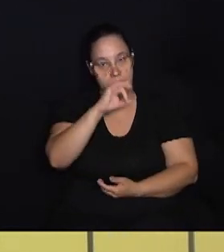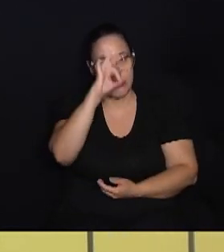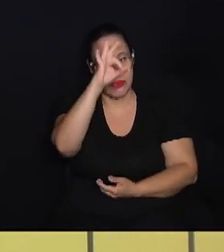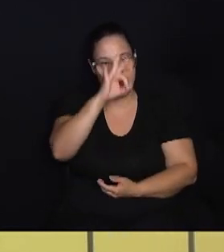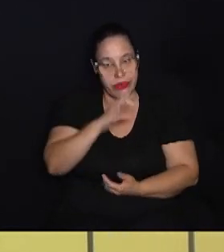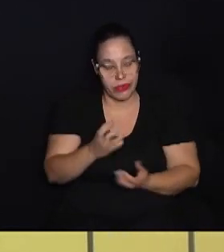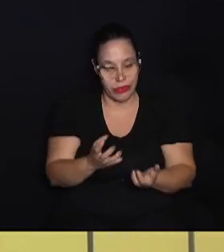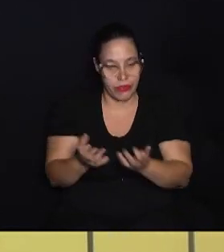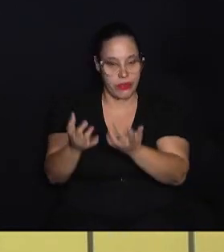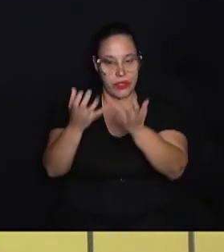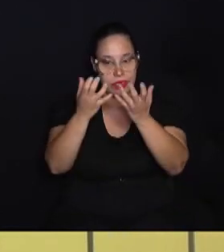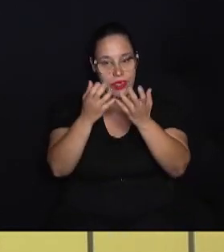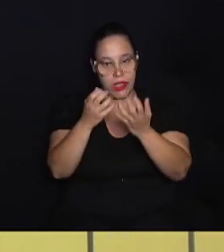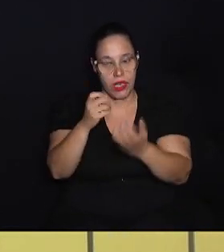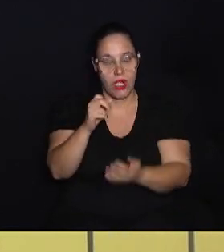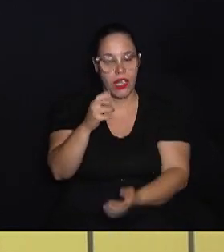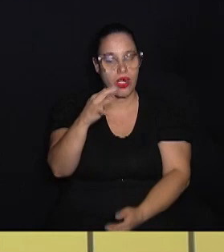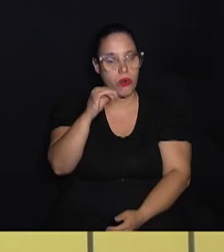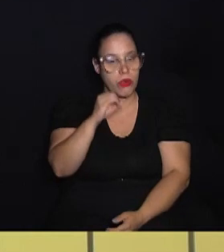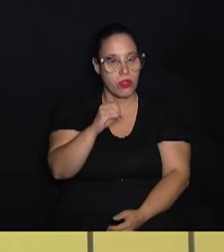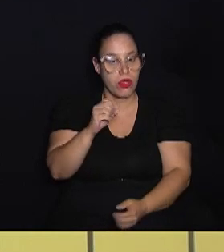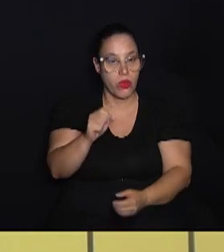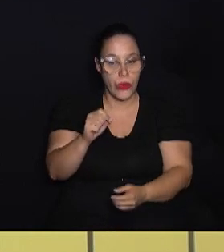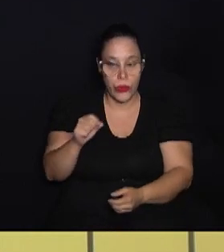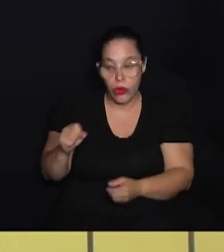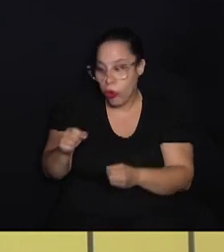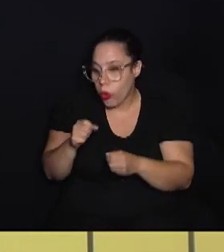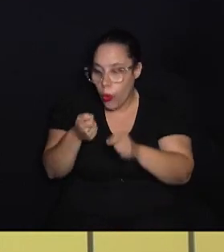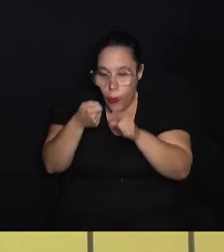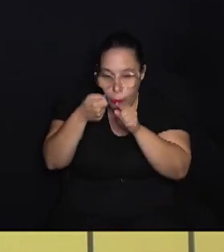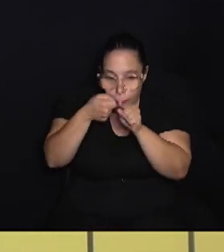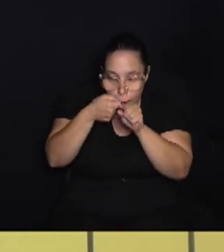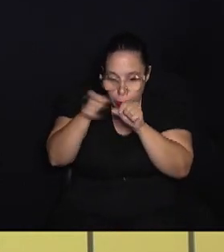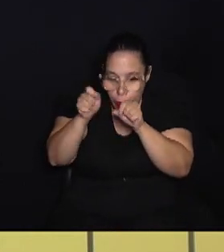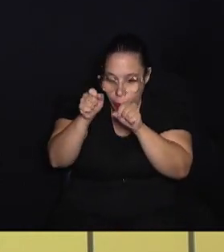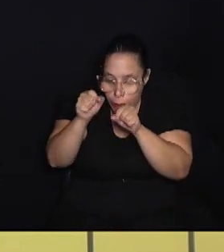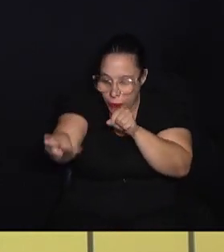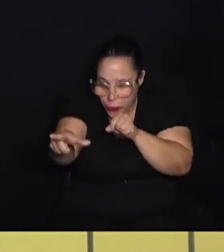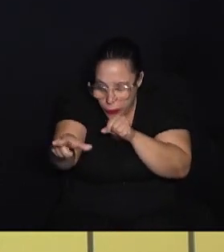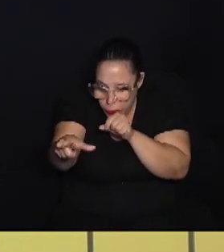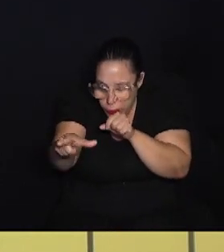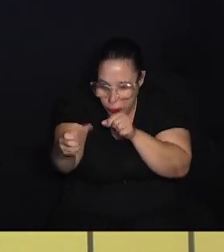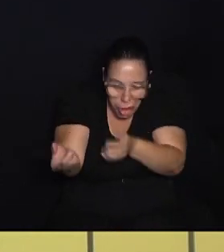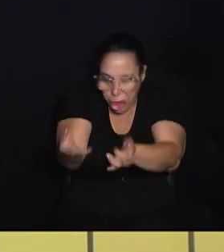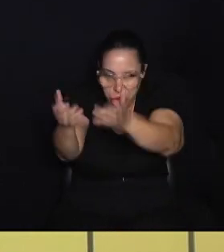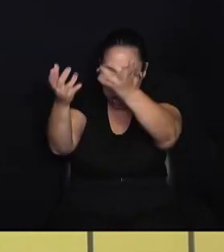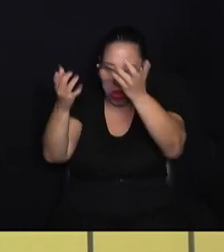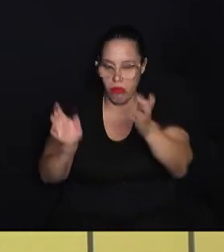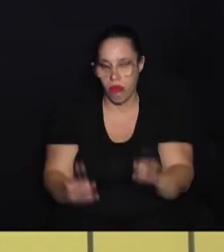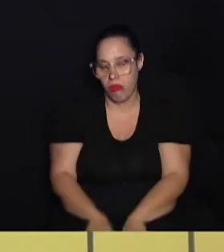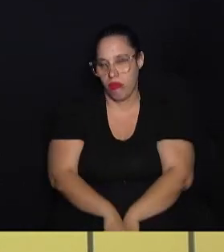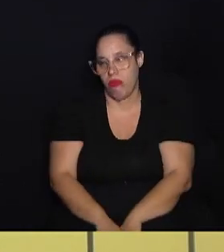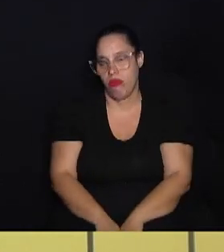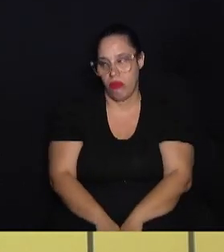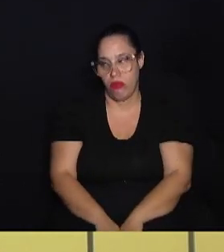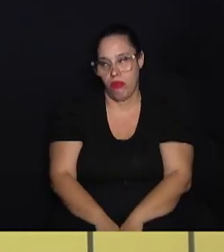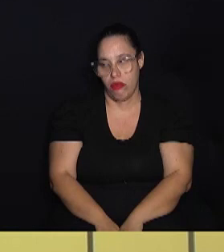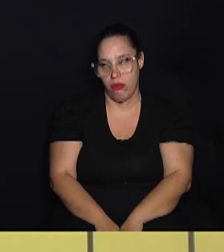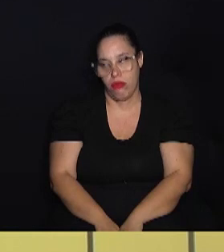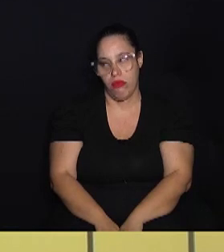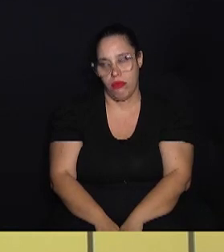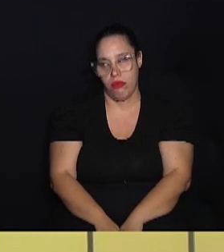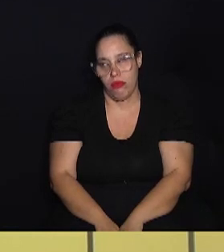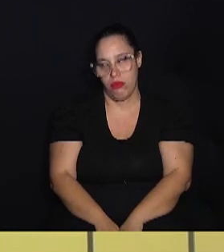dos incêndios são ação antrópica, ou seja, alguém foi lá e atirou fogo no local, né? Quanto à